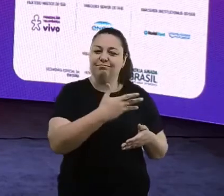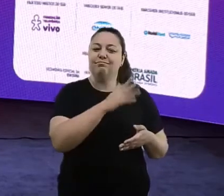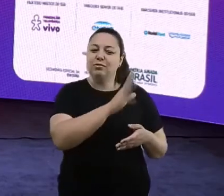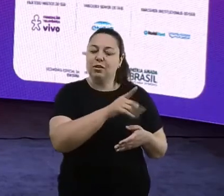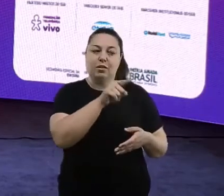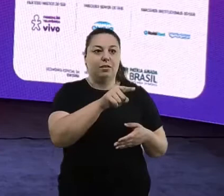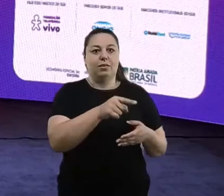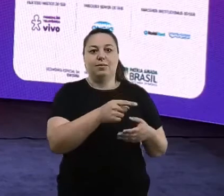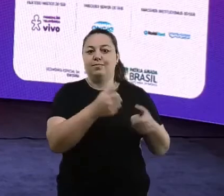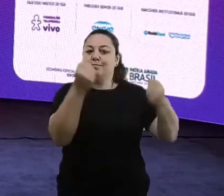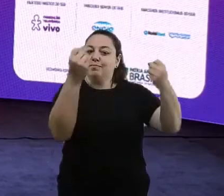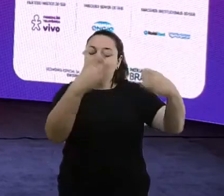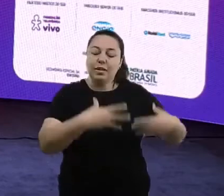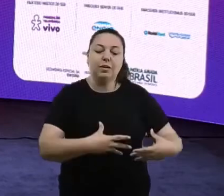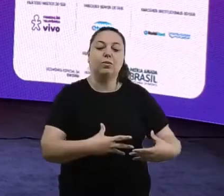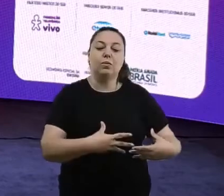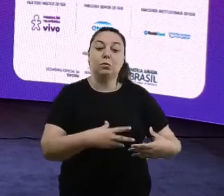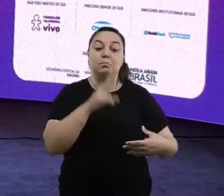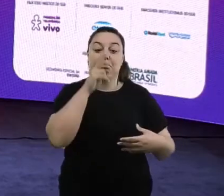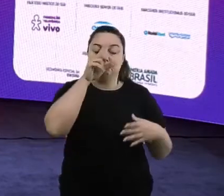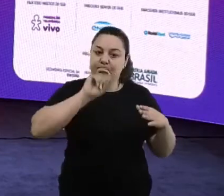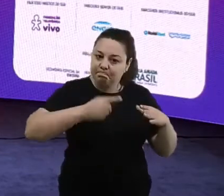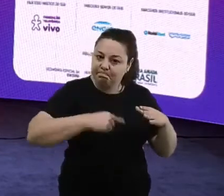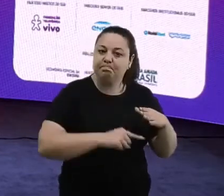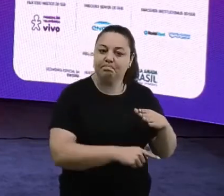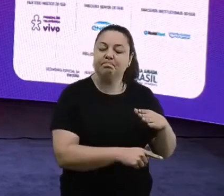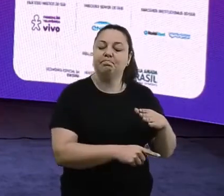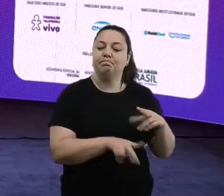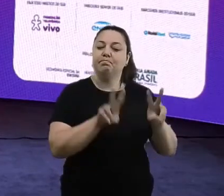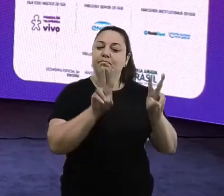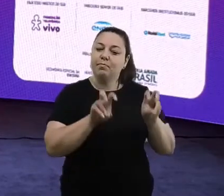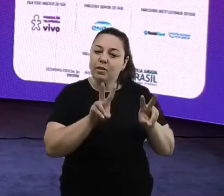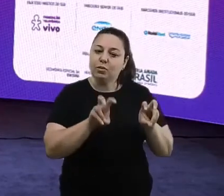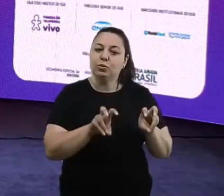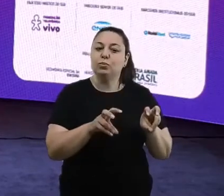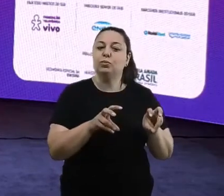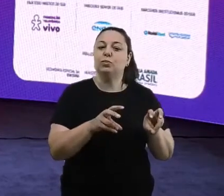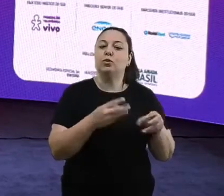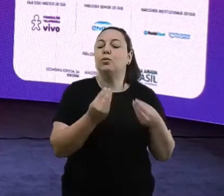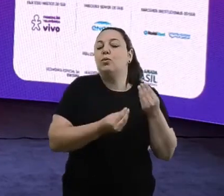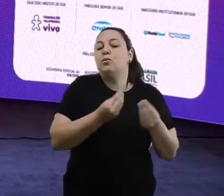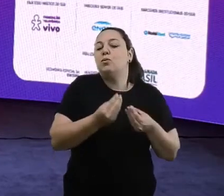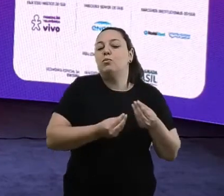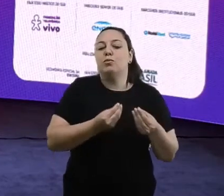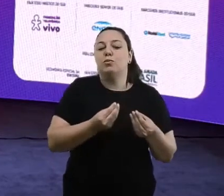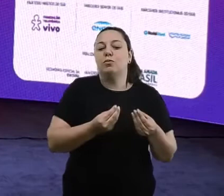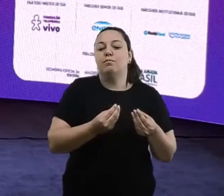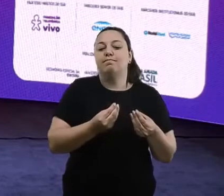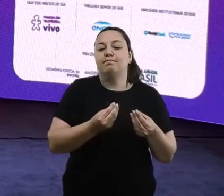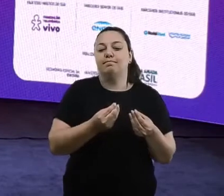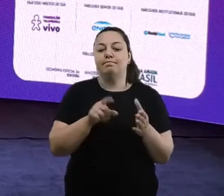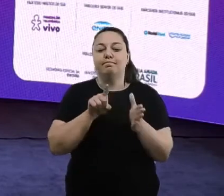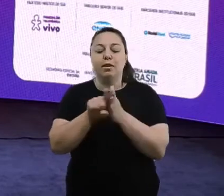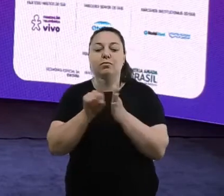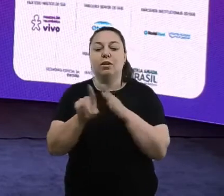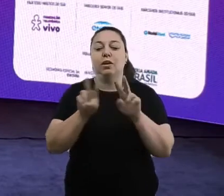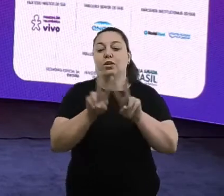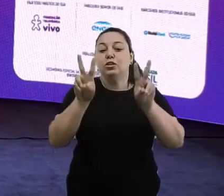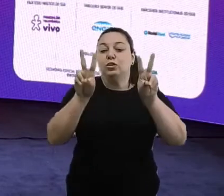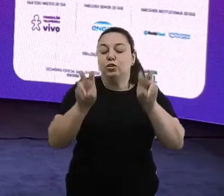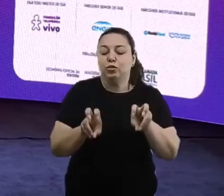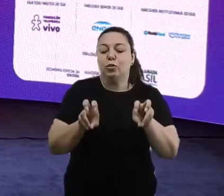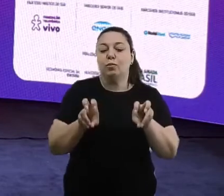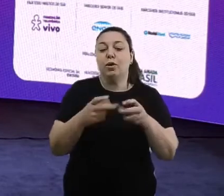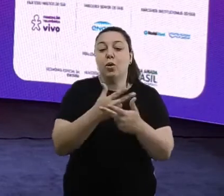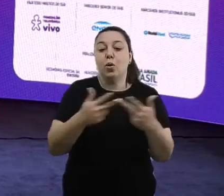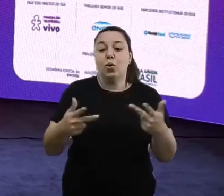muito um olhar bem aprofundado de a gente fazer perguntas sobre o que realmente queremos medir